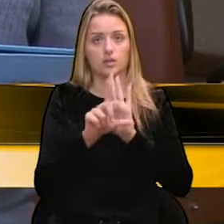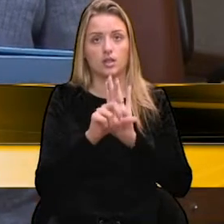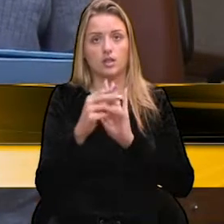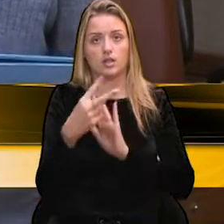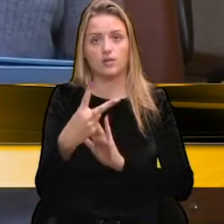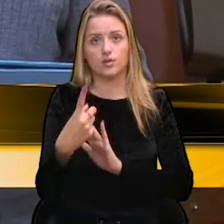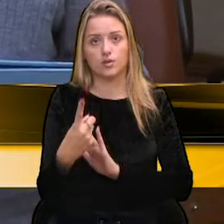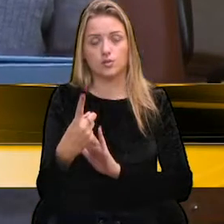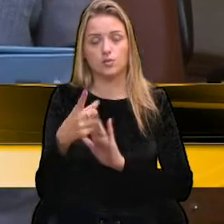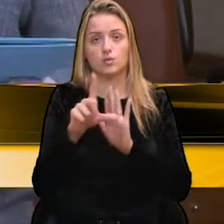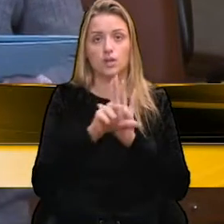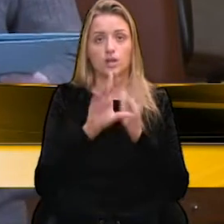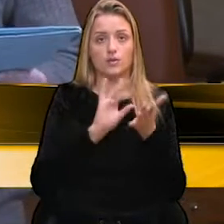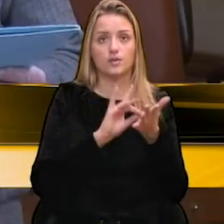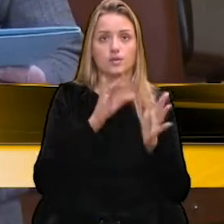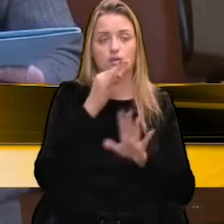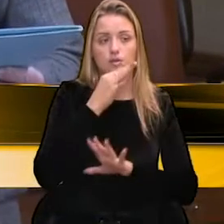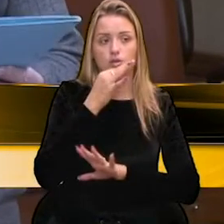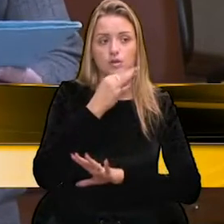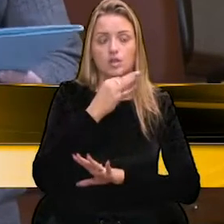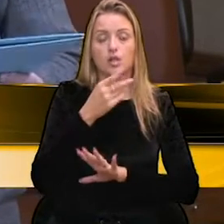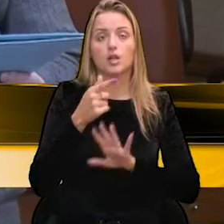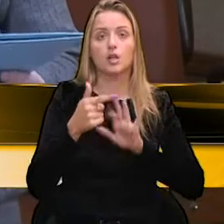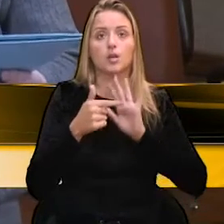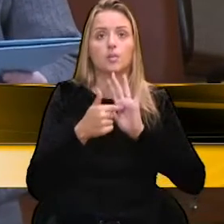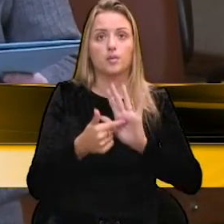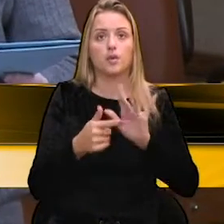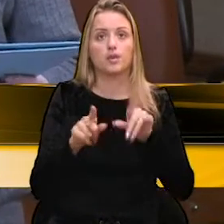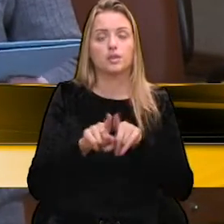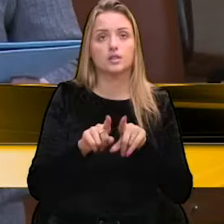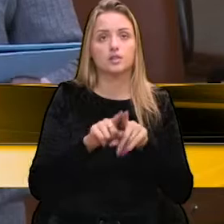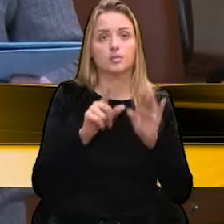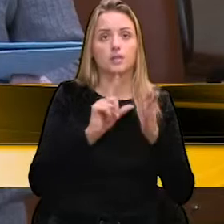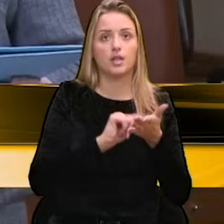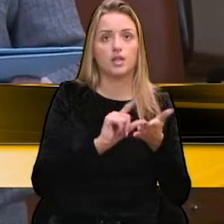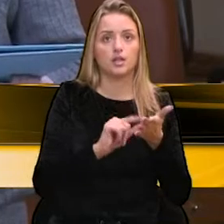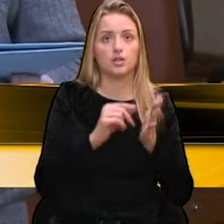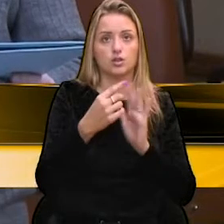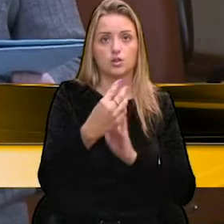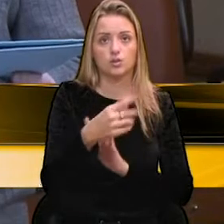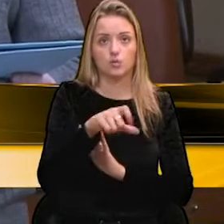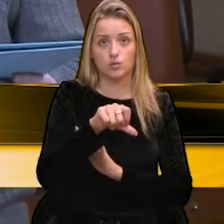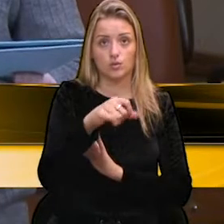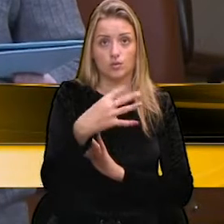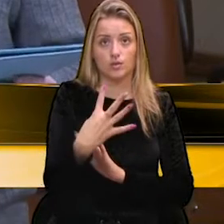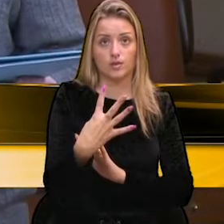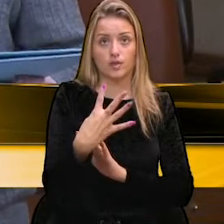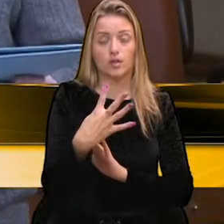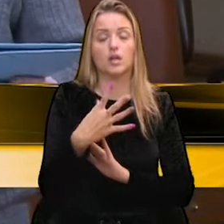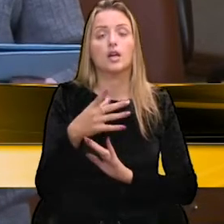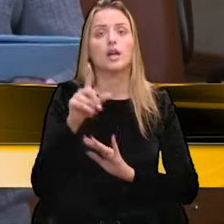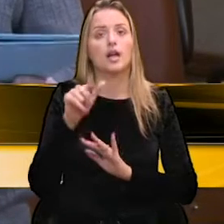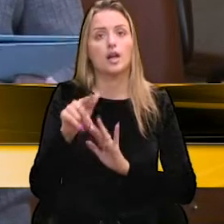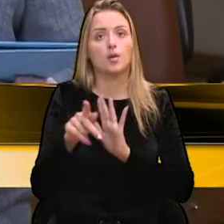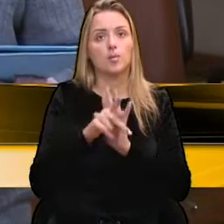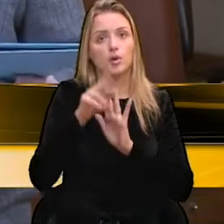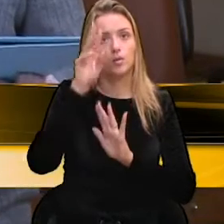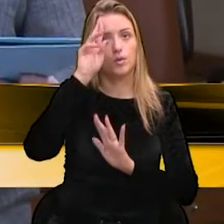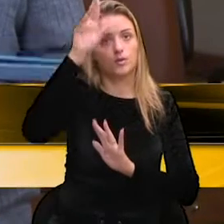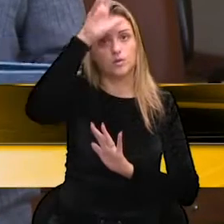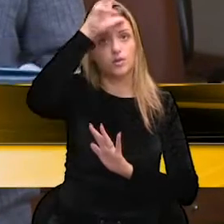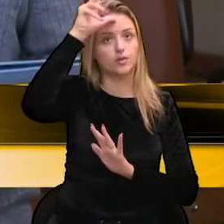do Município é clara e precisa. Artigo 94, compete privativamente ao